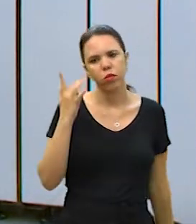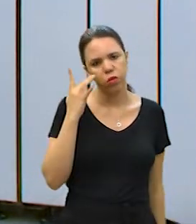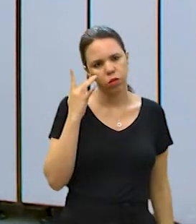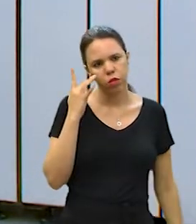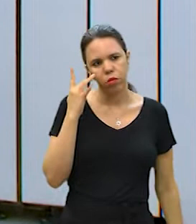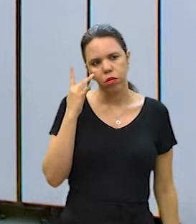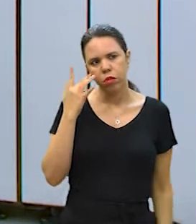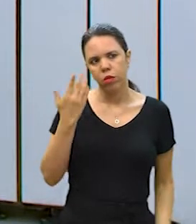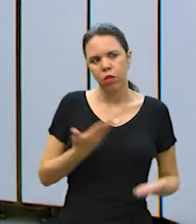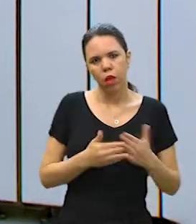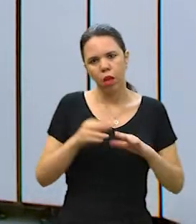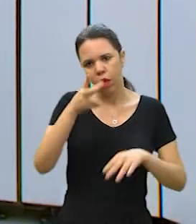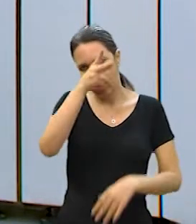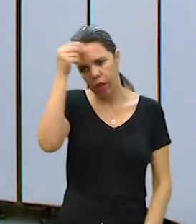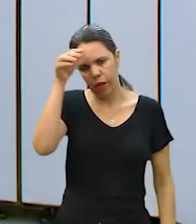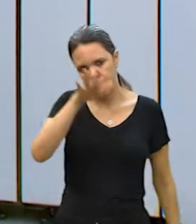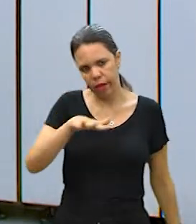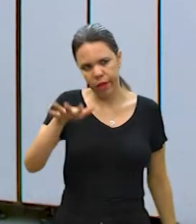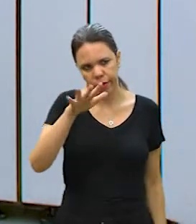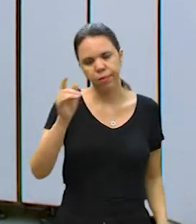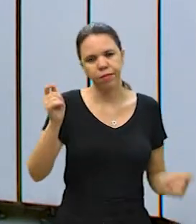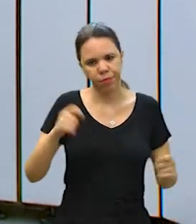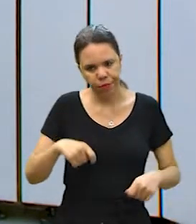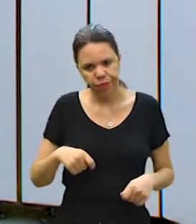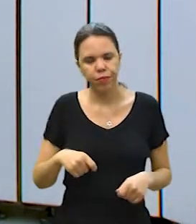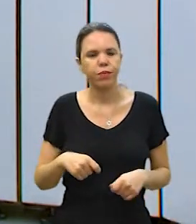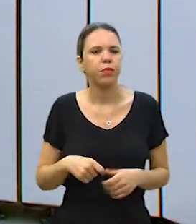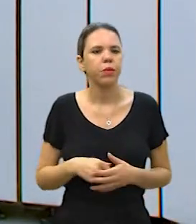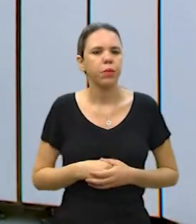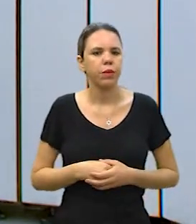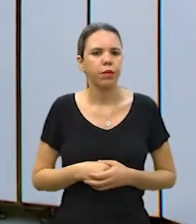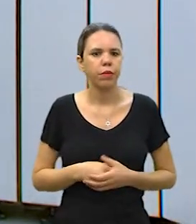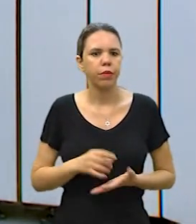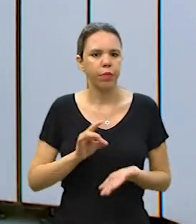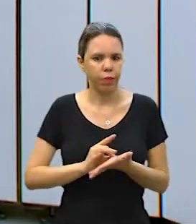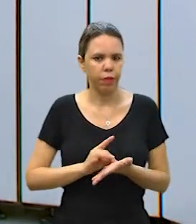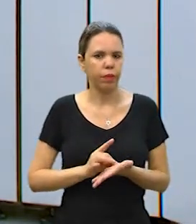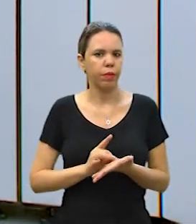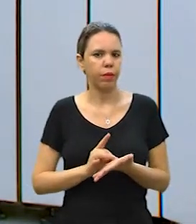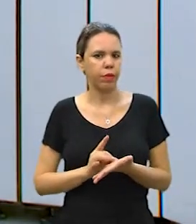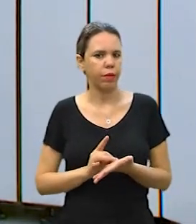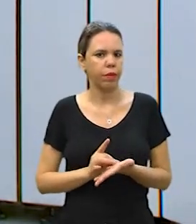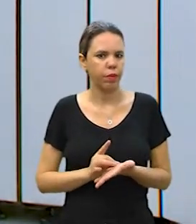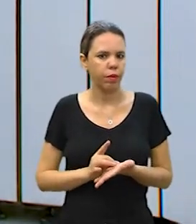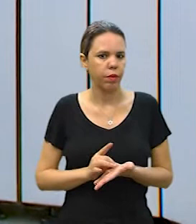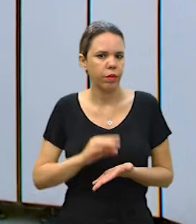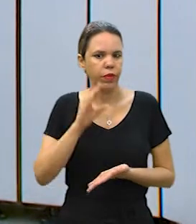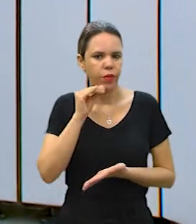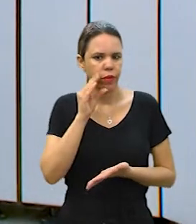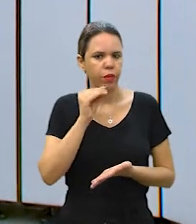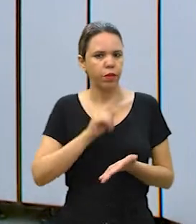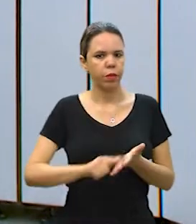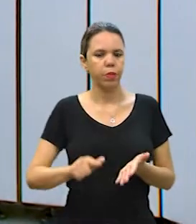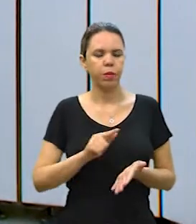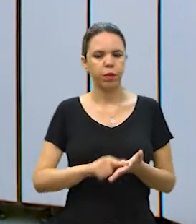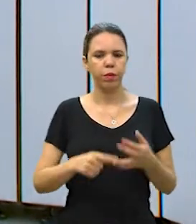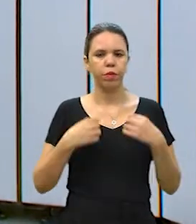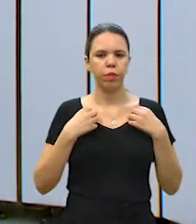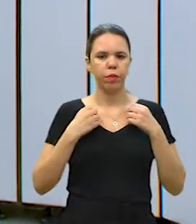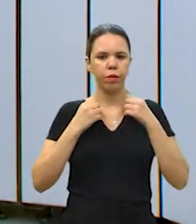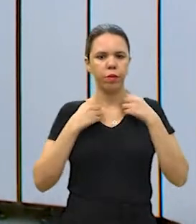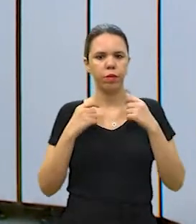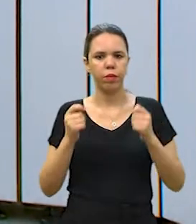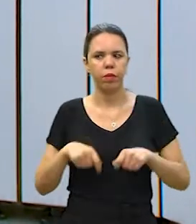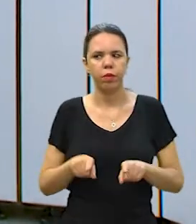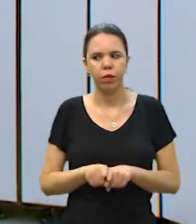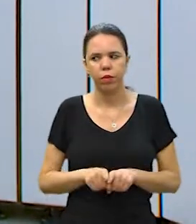a escola é pública, mas está em condições, está com o efetivo dela de funcionário de limpeza, está em condições,